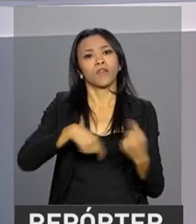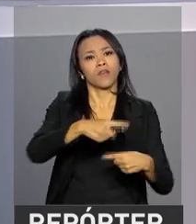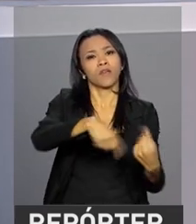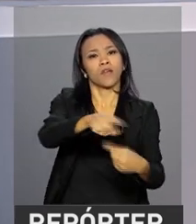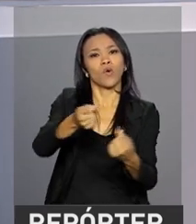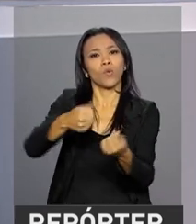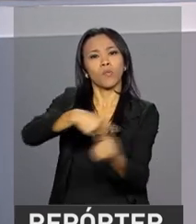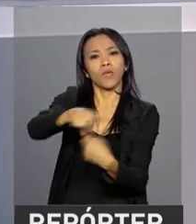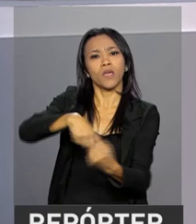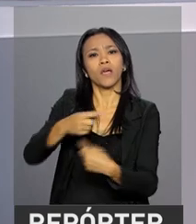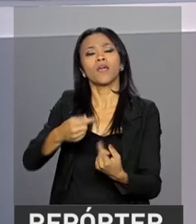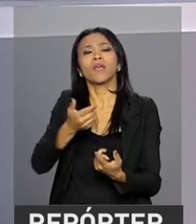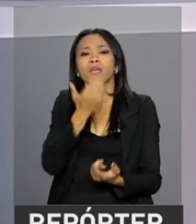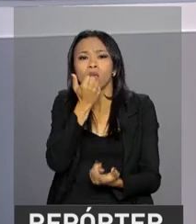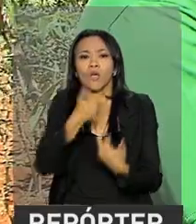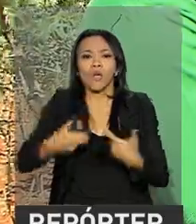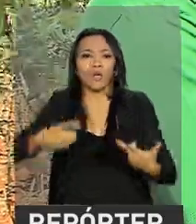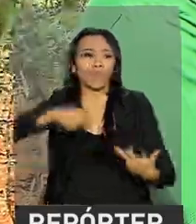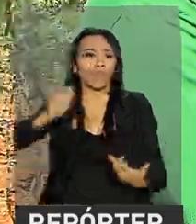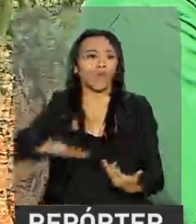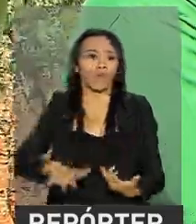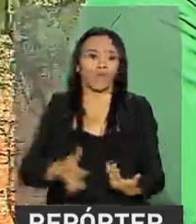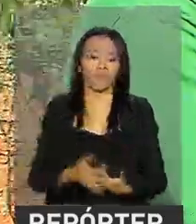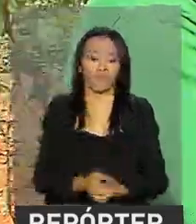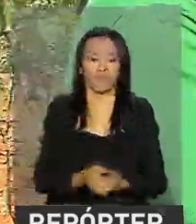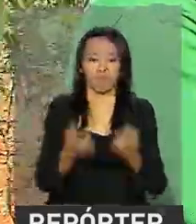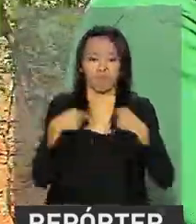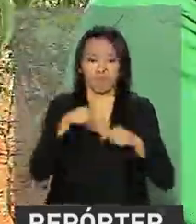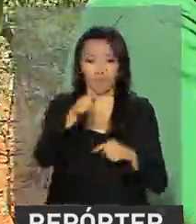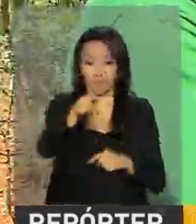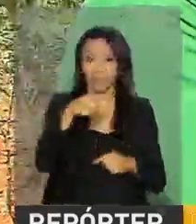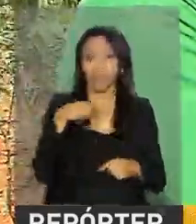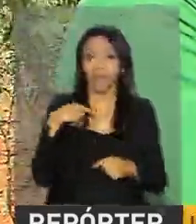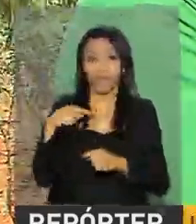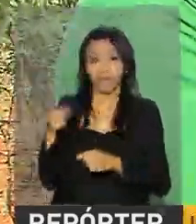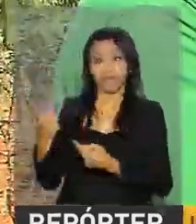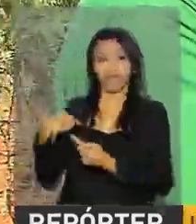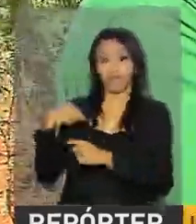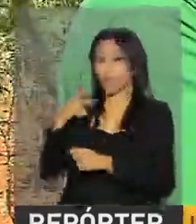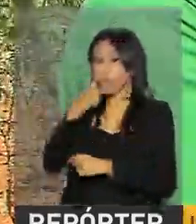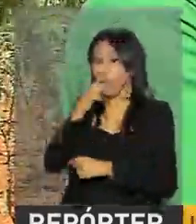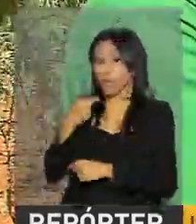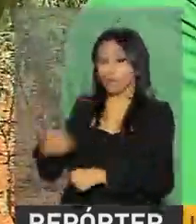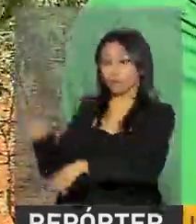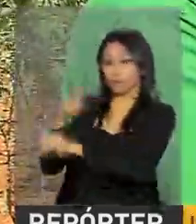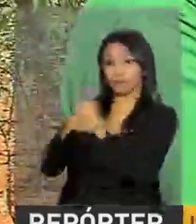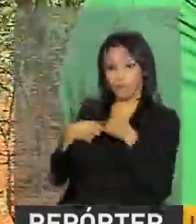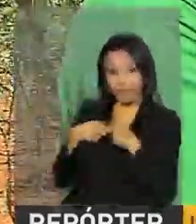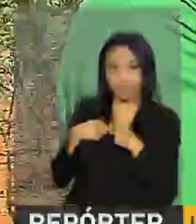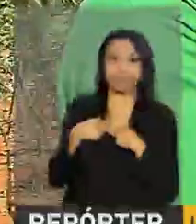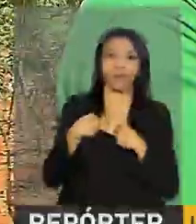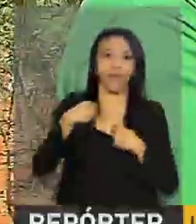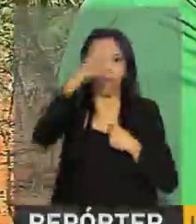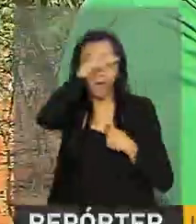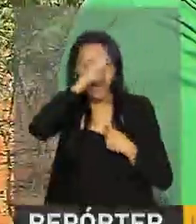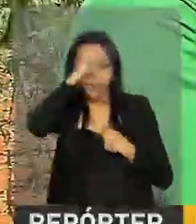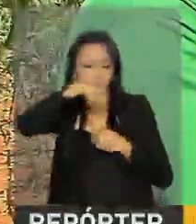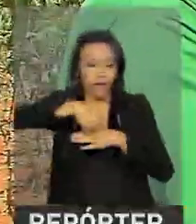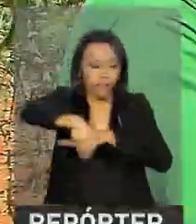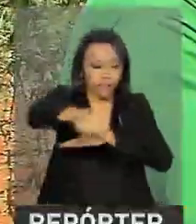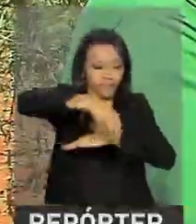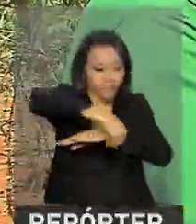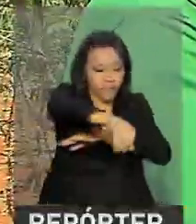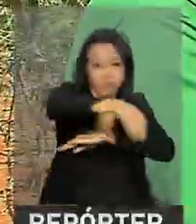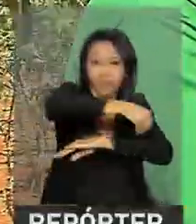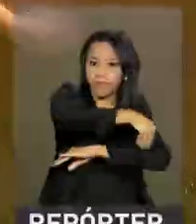mesa dos brasileiros joão herdou dos pais o conhecimento para cultivar a terra e dela tirar